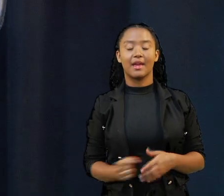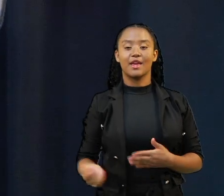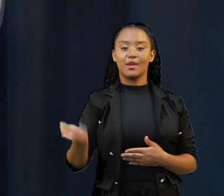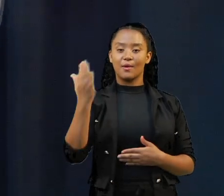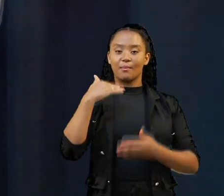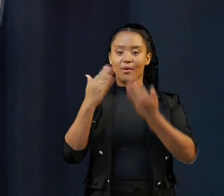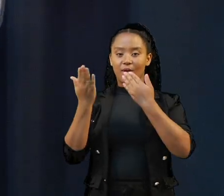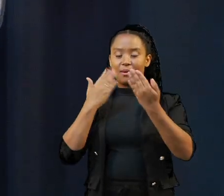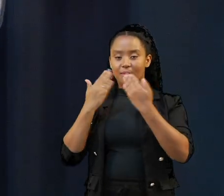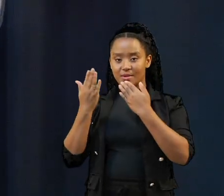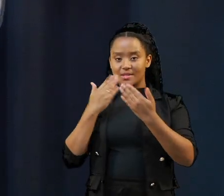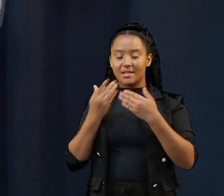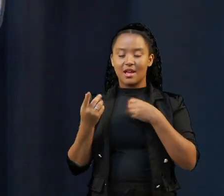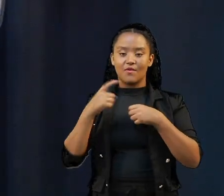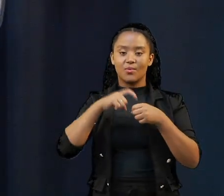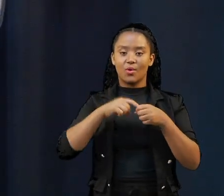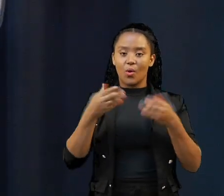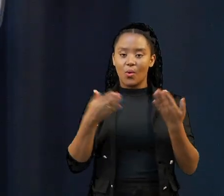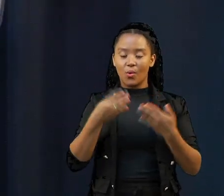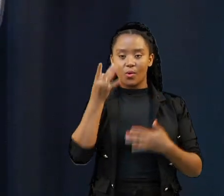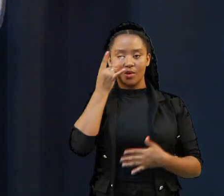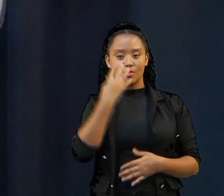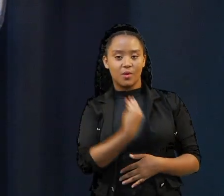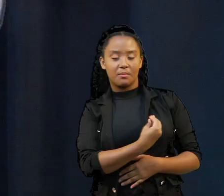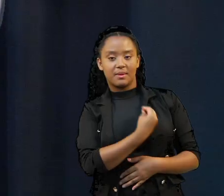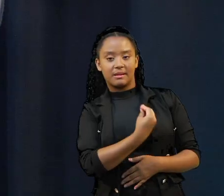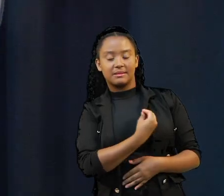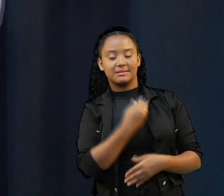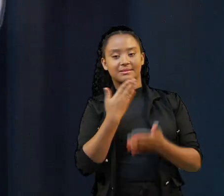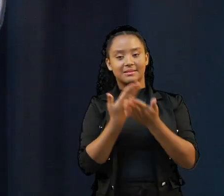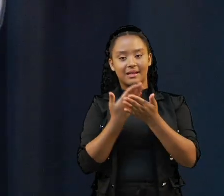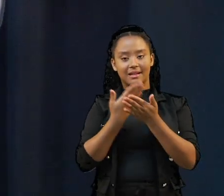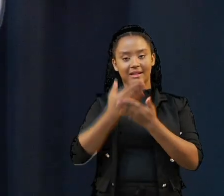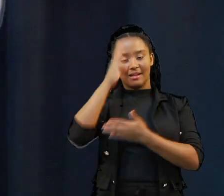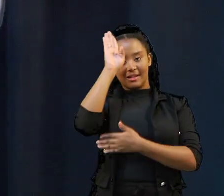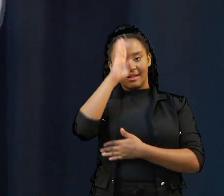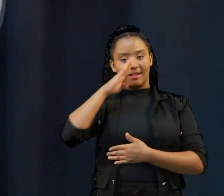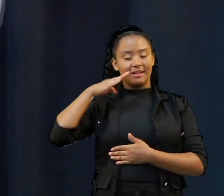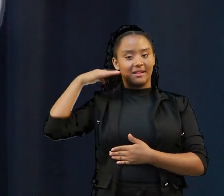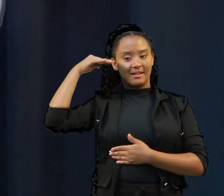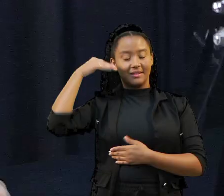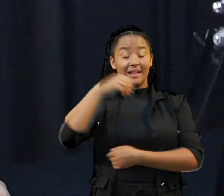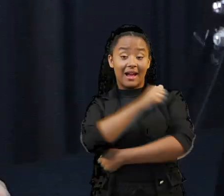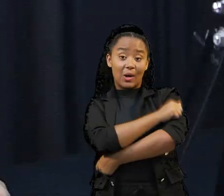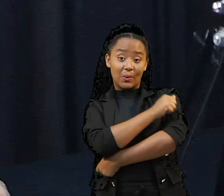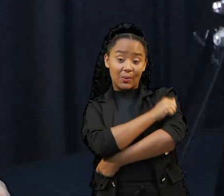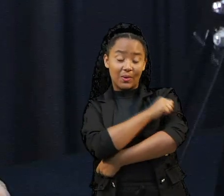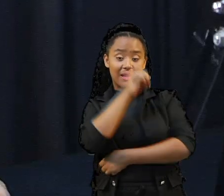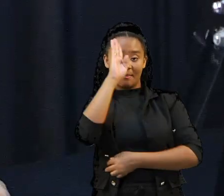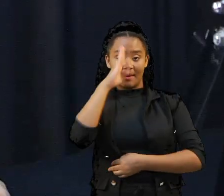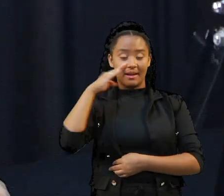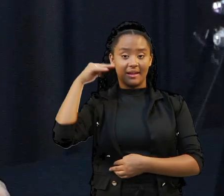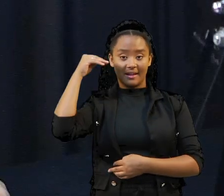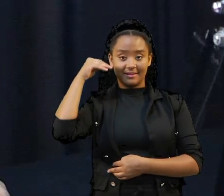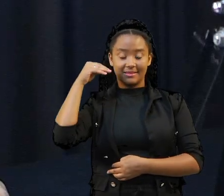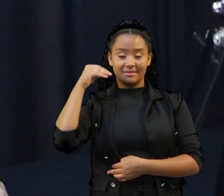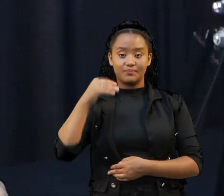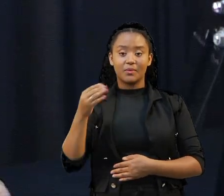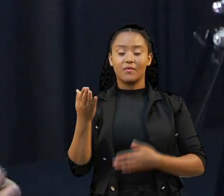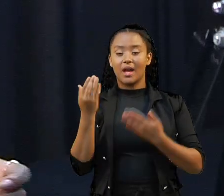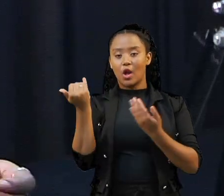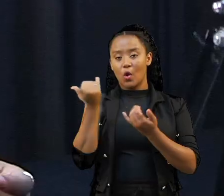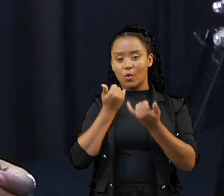E o Bora Prosear está de volta hoje com a presença da estudante Brena Caroline, contando um pouquinho para a